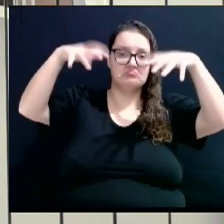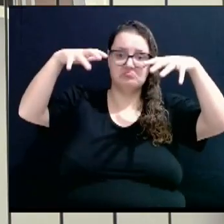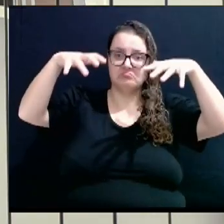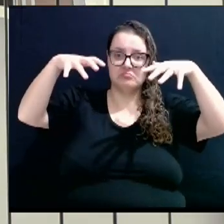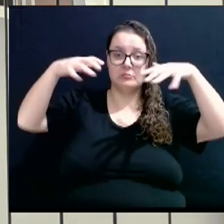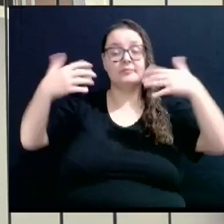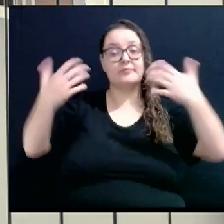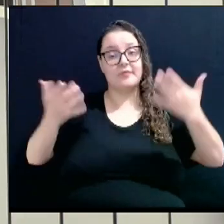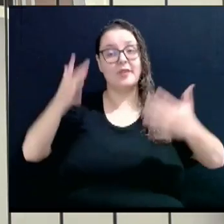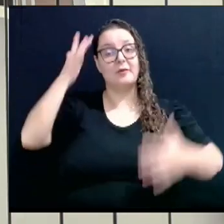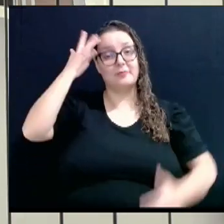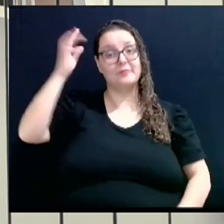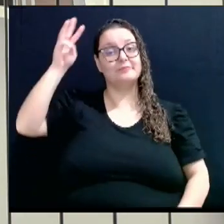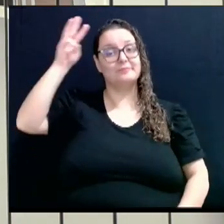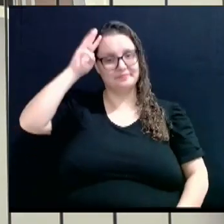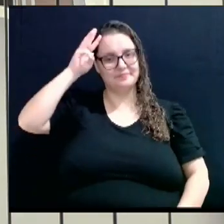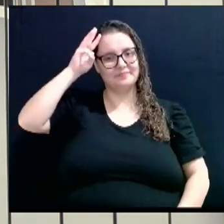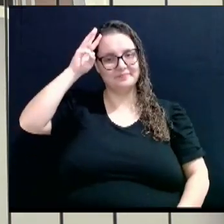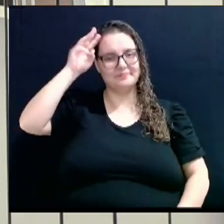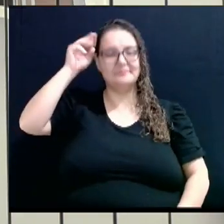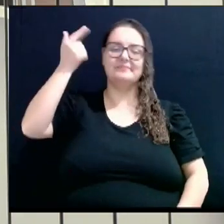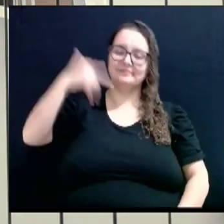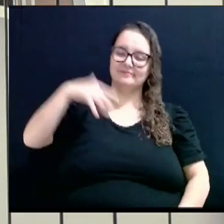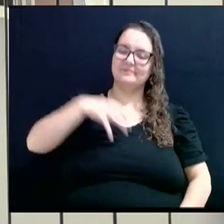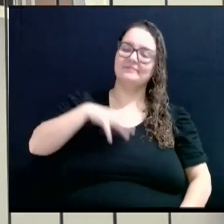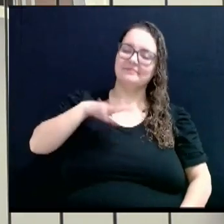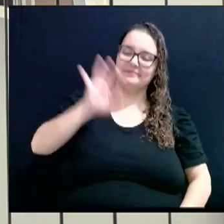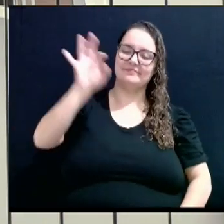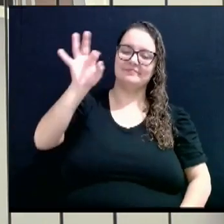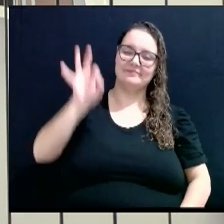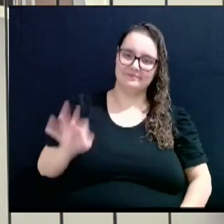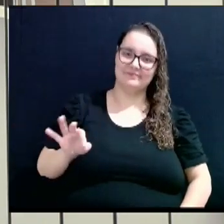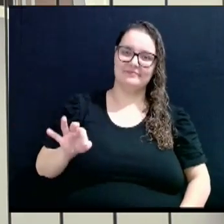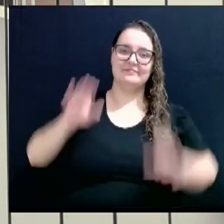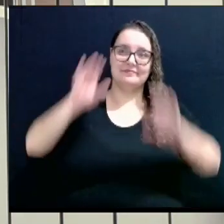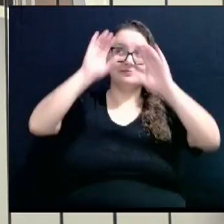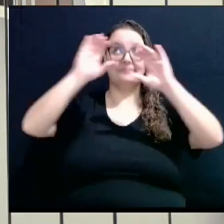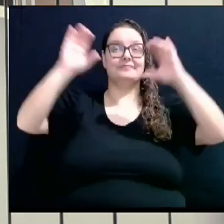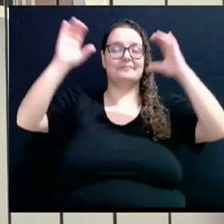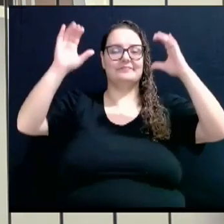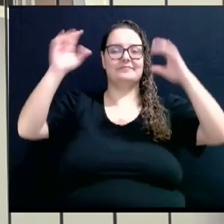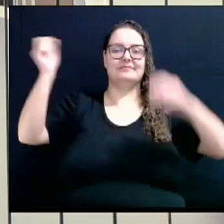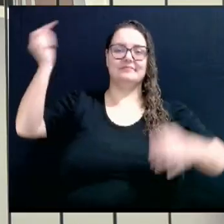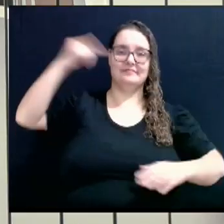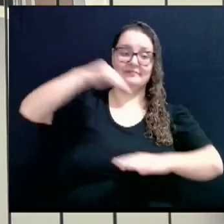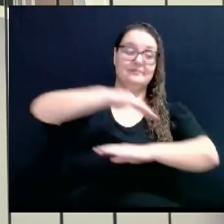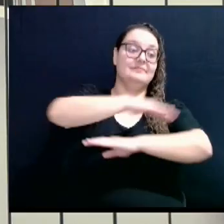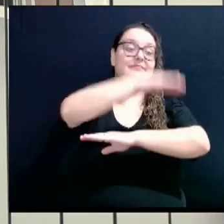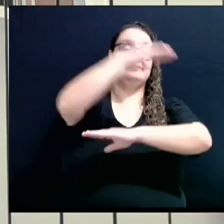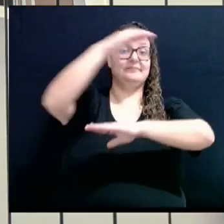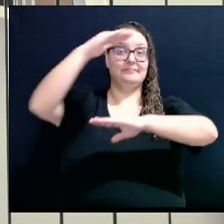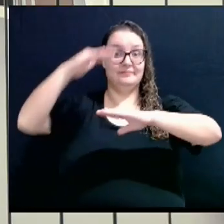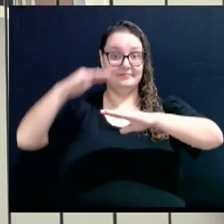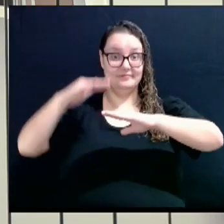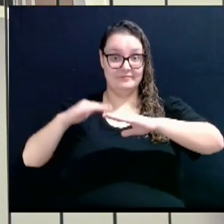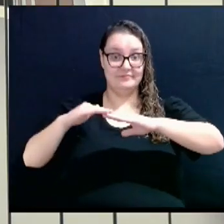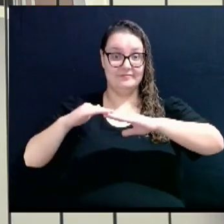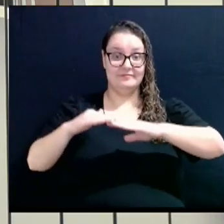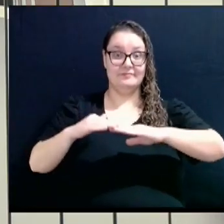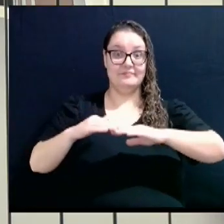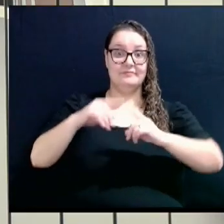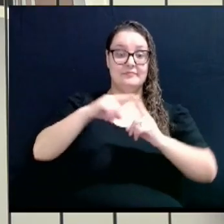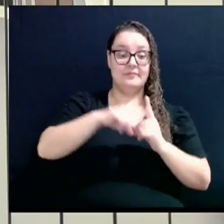amanhã, terça-feira, segue esta tendência de tempo aberto com o sol durante todo o dia. Temperatura